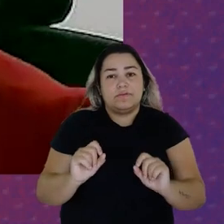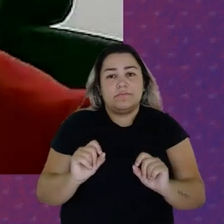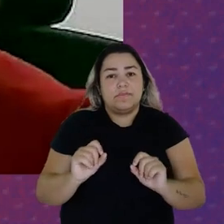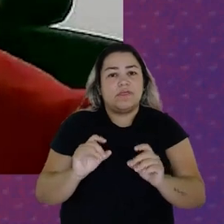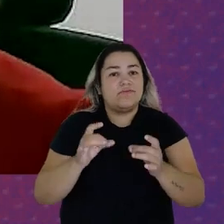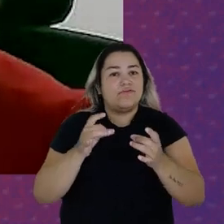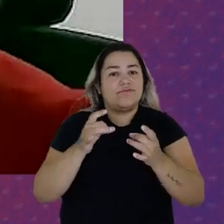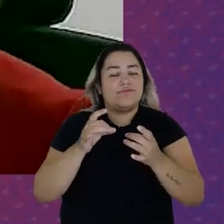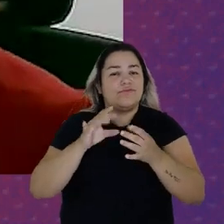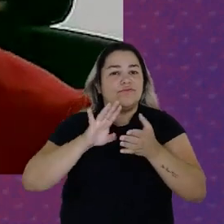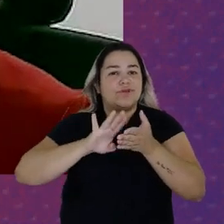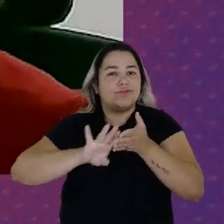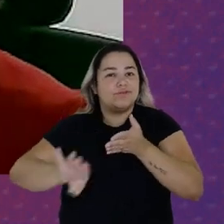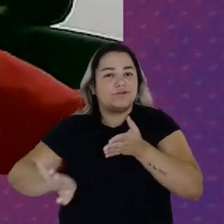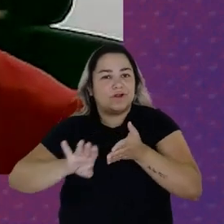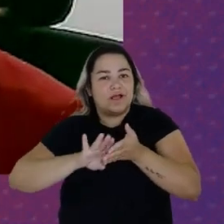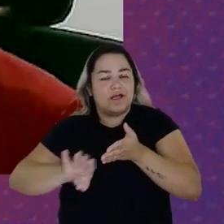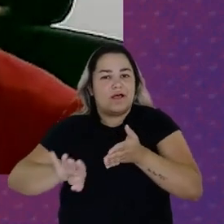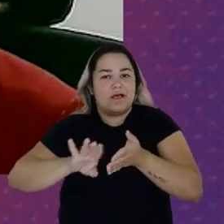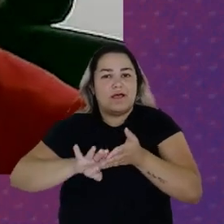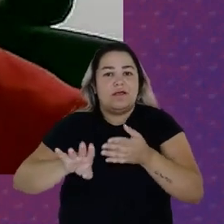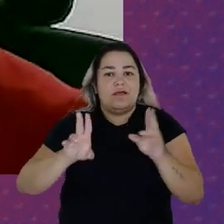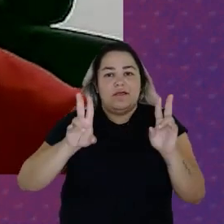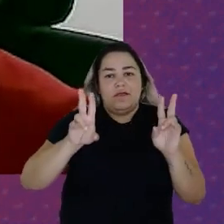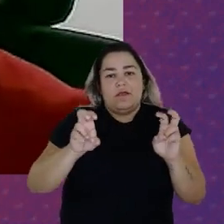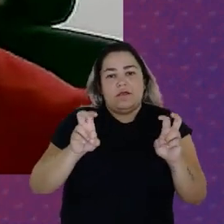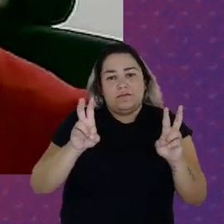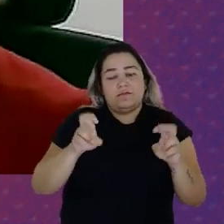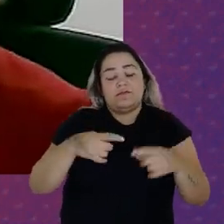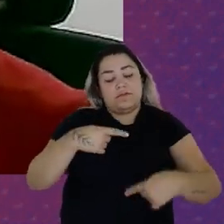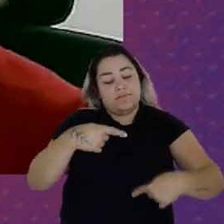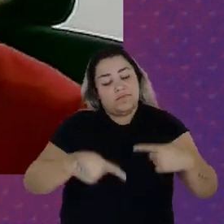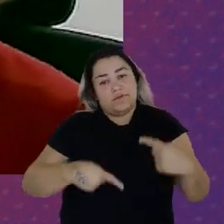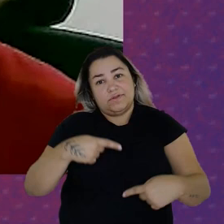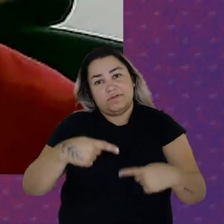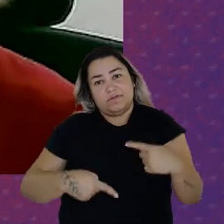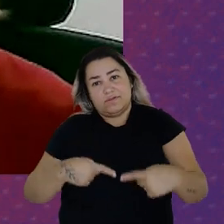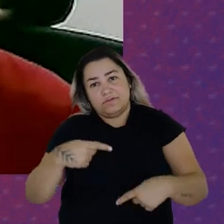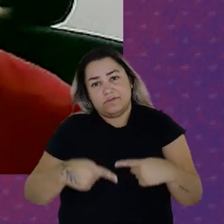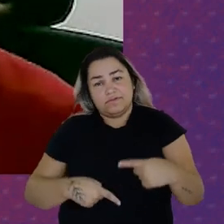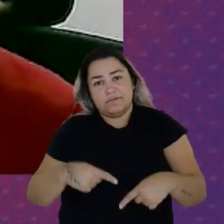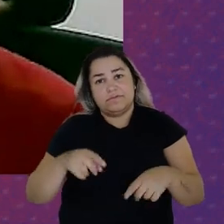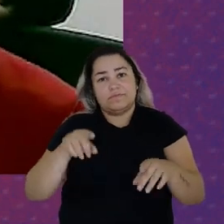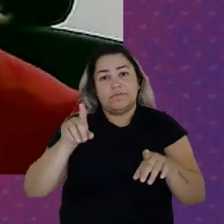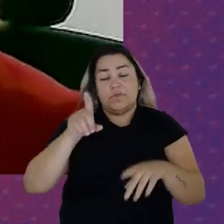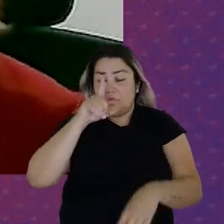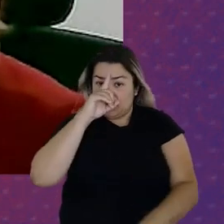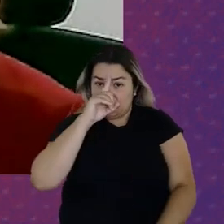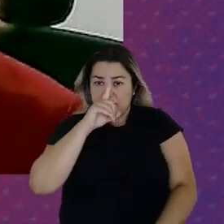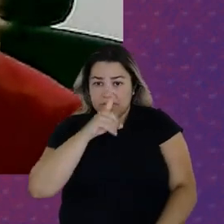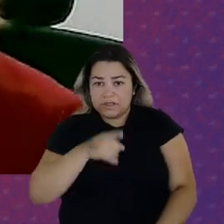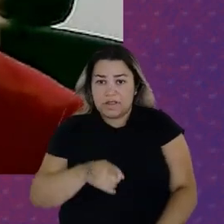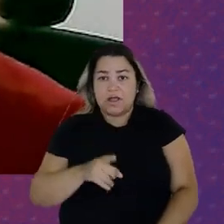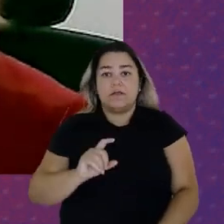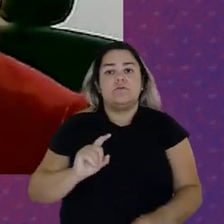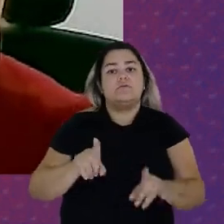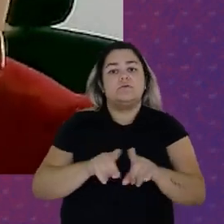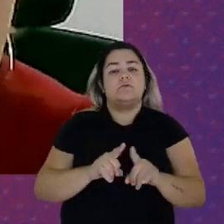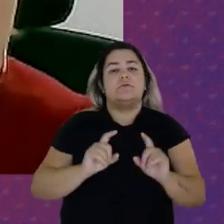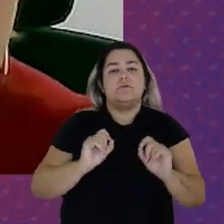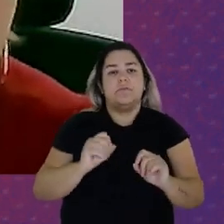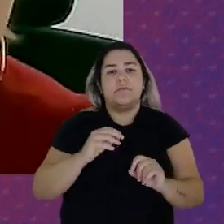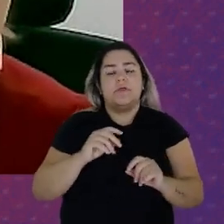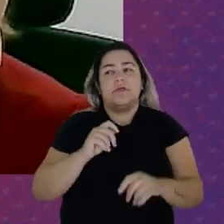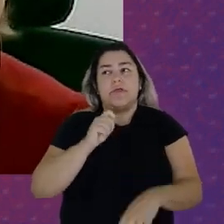eliminada, entre aspas, da vida política de São Miguel do Oeste, do meu mandato, e tive ainda que fugir